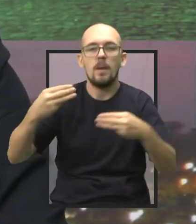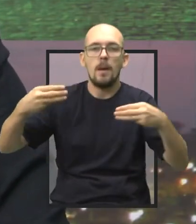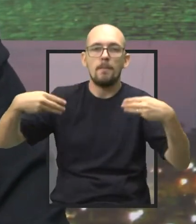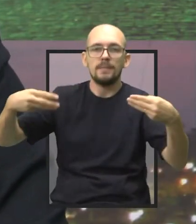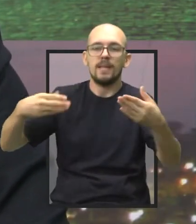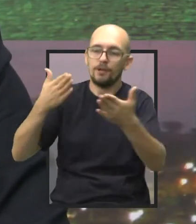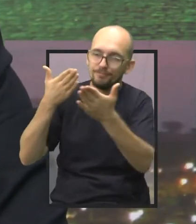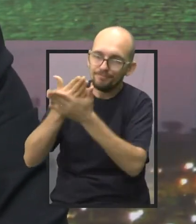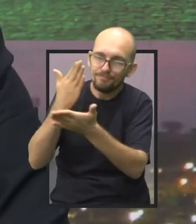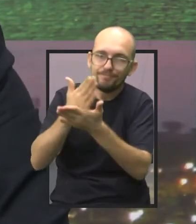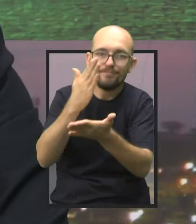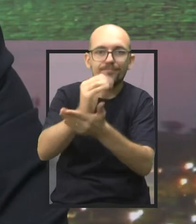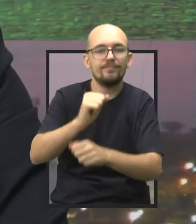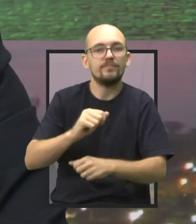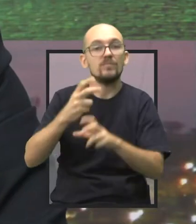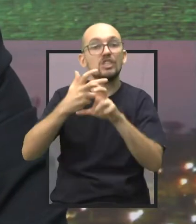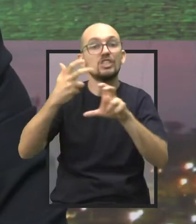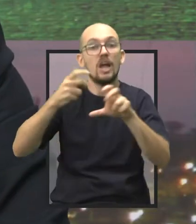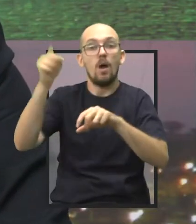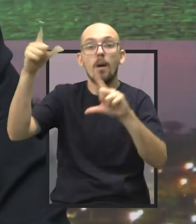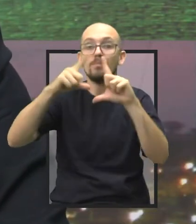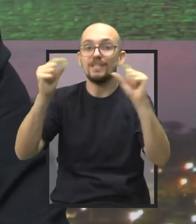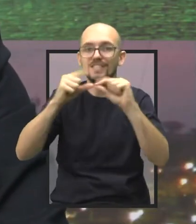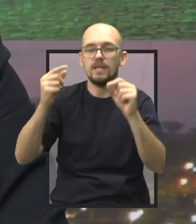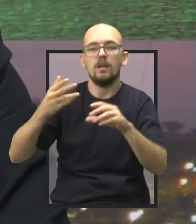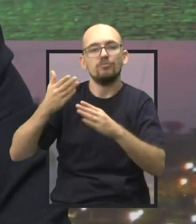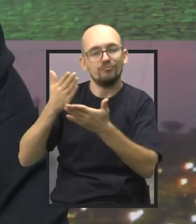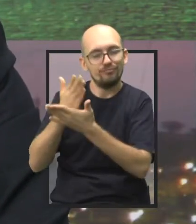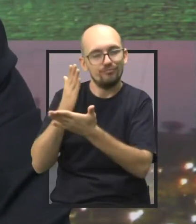passa pelo aval de todos os engenheiros em Brasília,